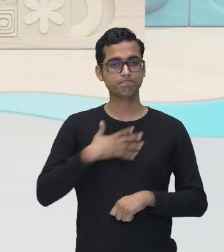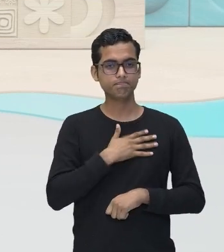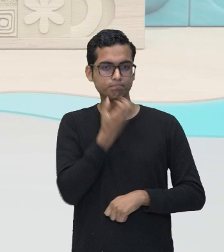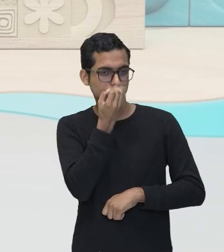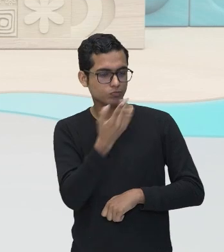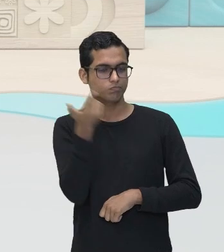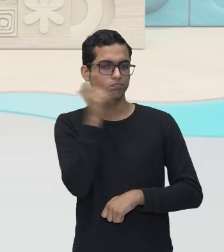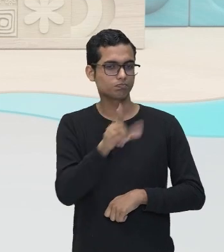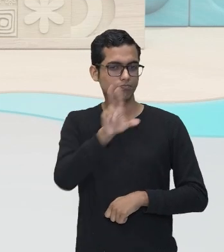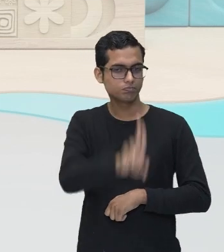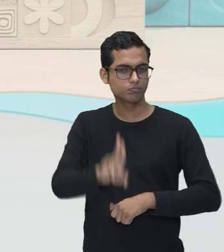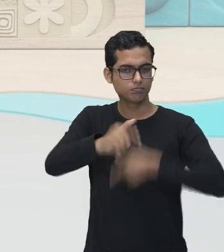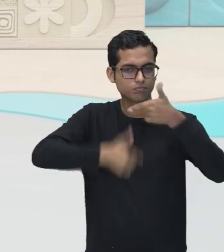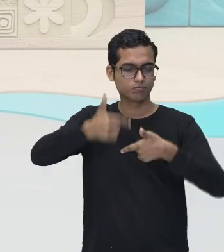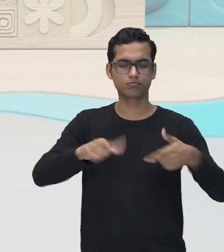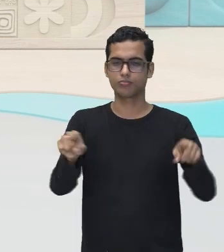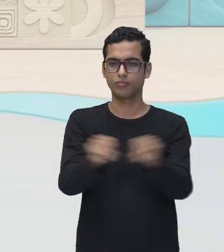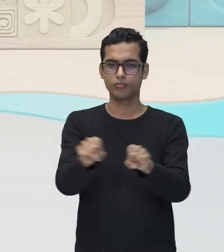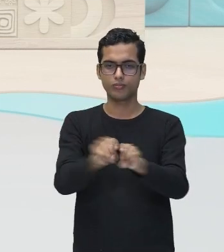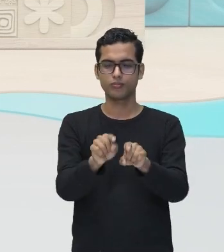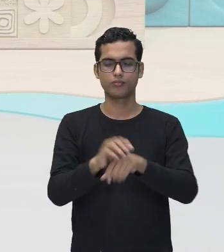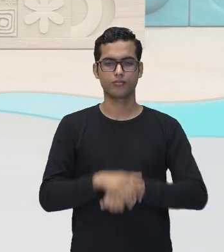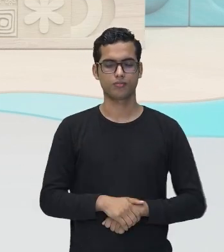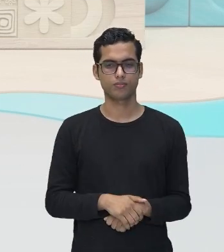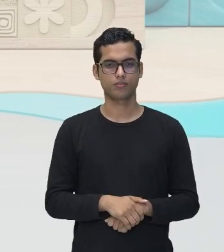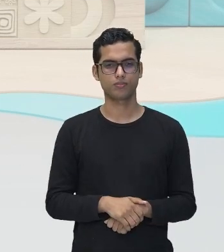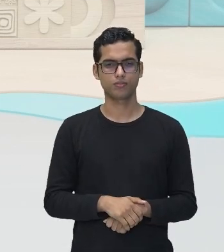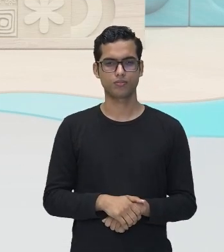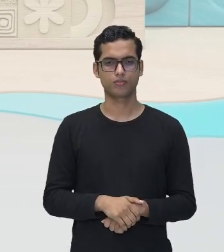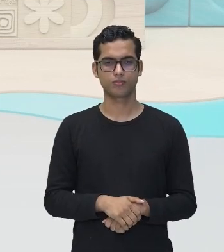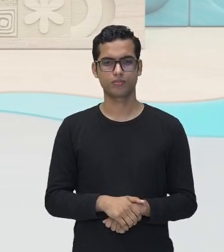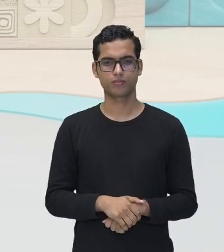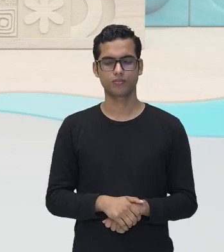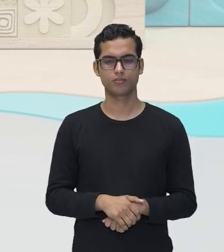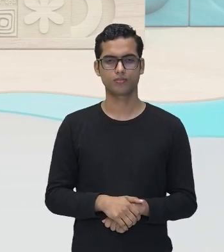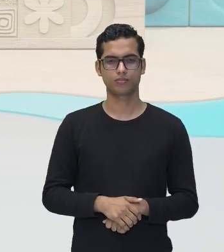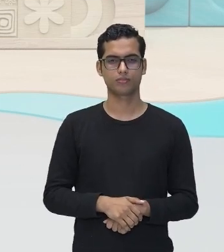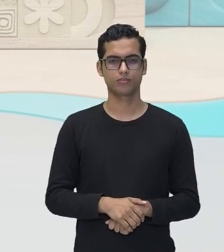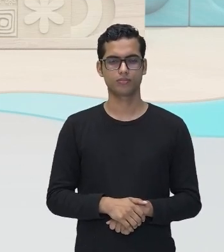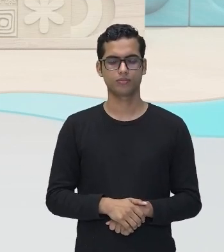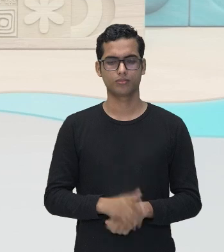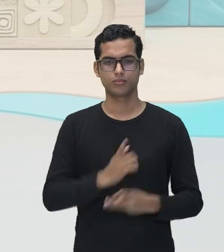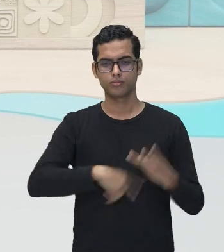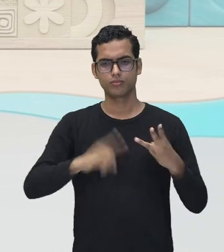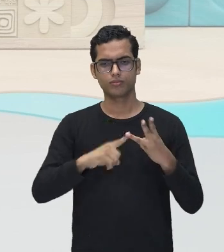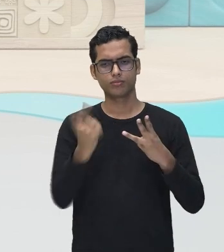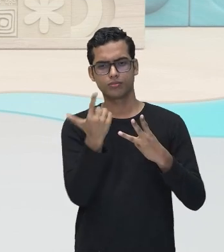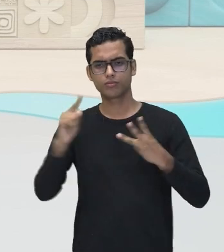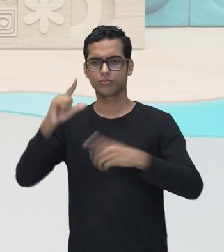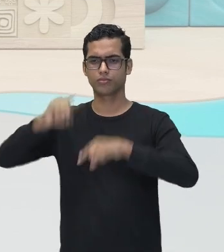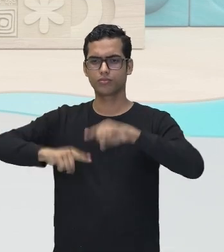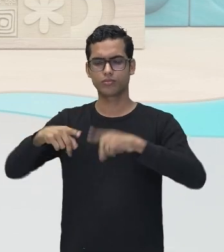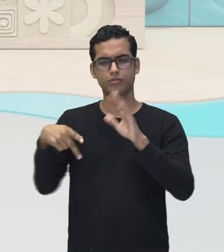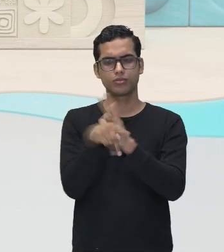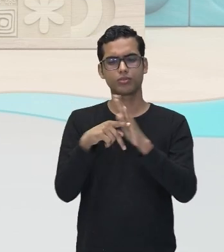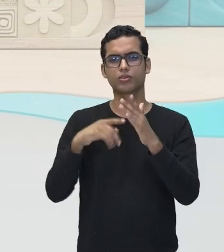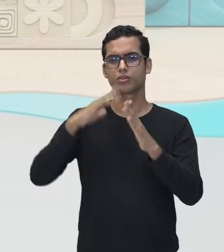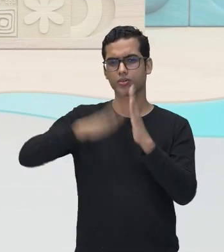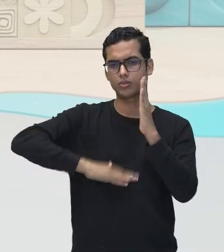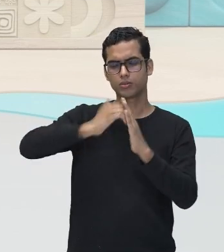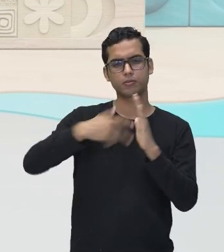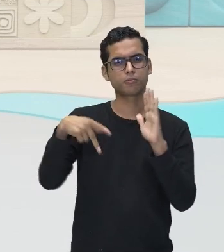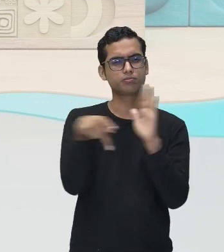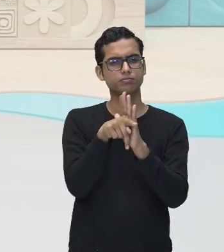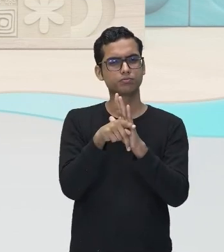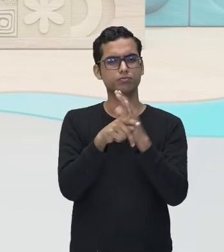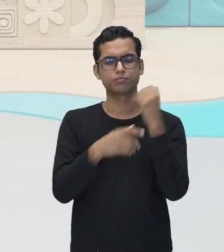trabalhar. Nós temos também um outro suporte de pintura, que é a madeira. Como vocês podem ver, a